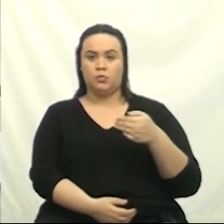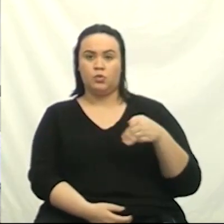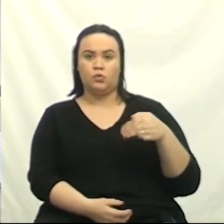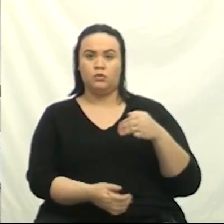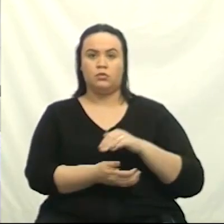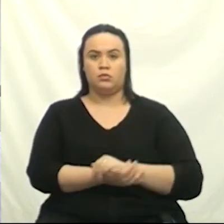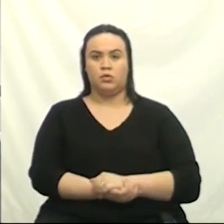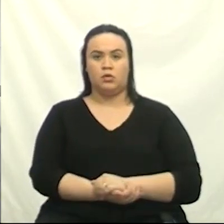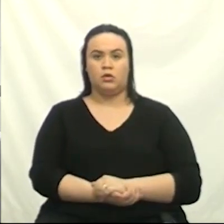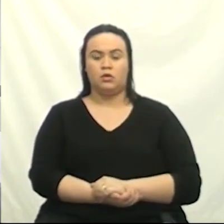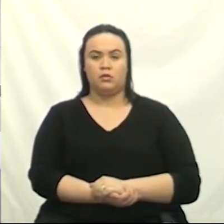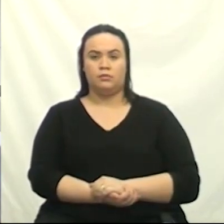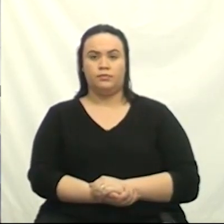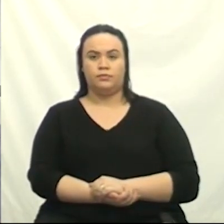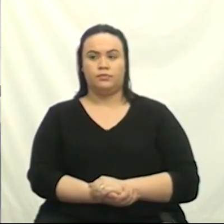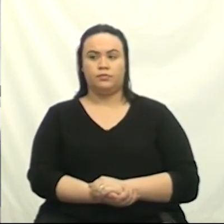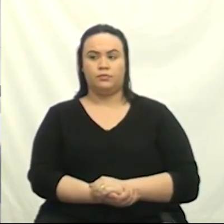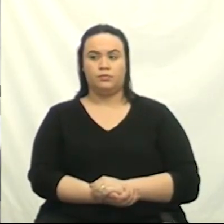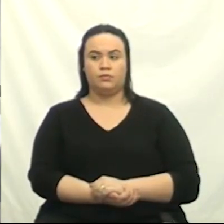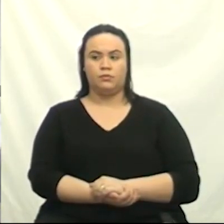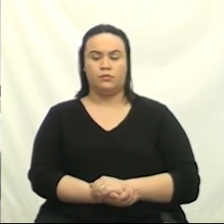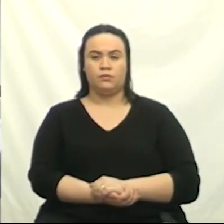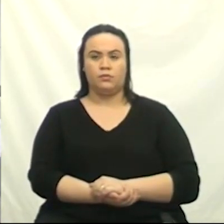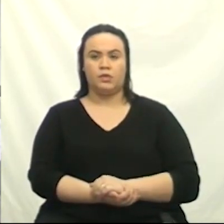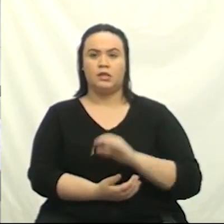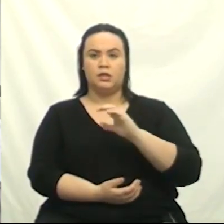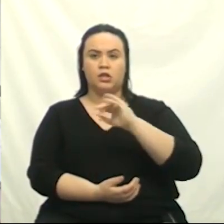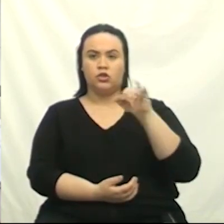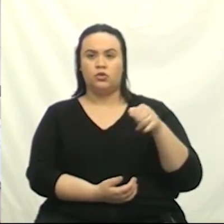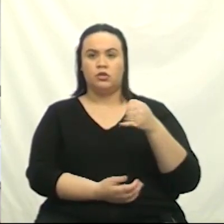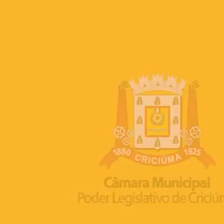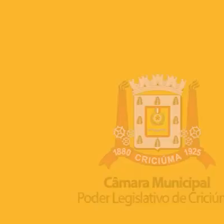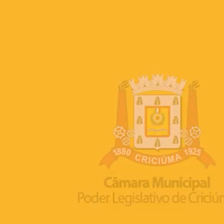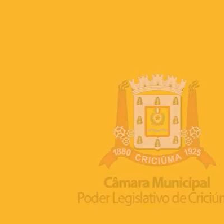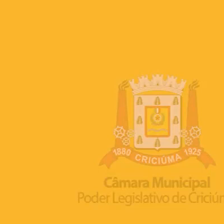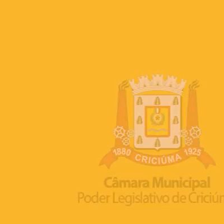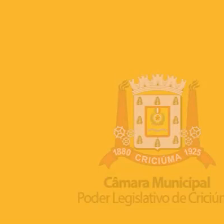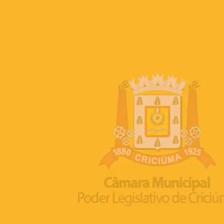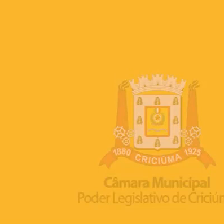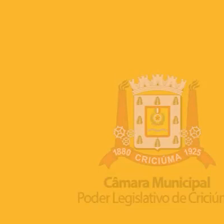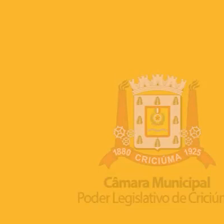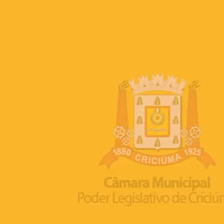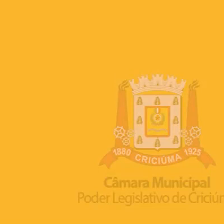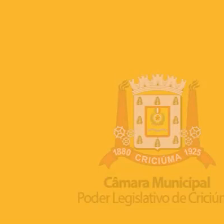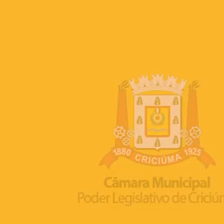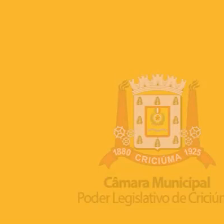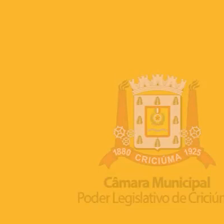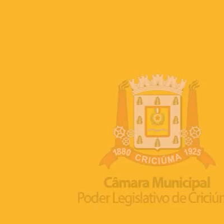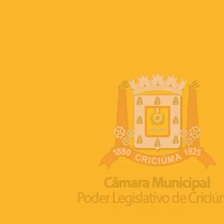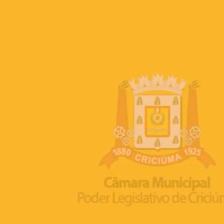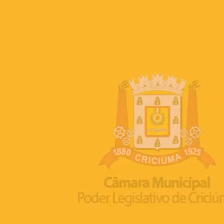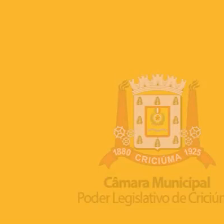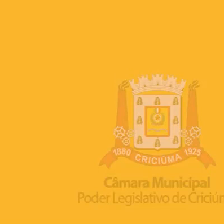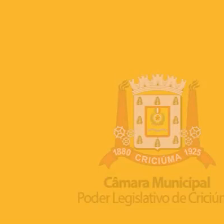minutos para que a CCJ se reúna no plenarinho Música